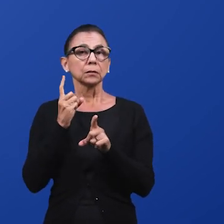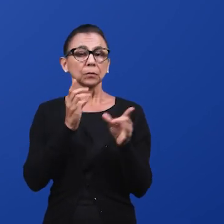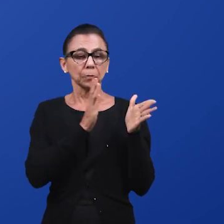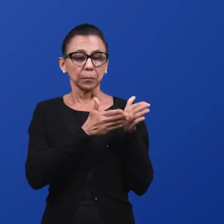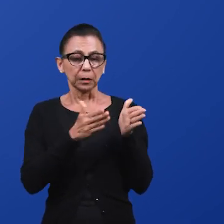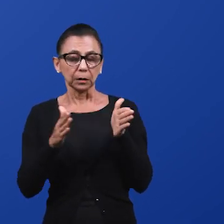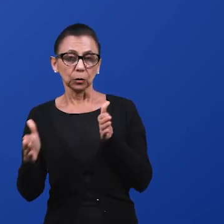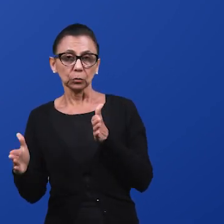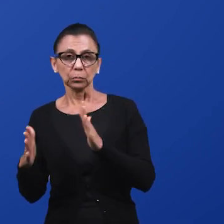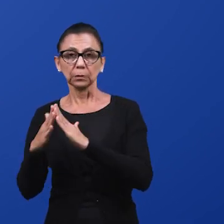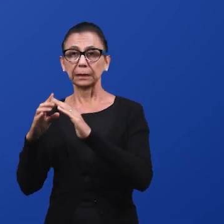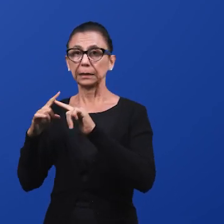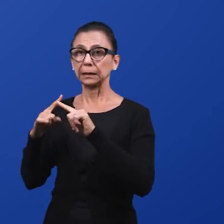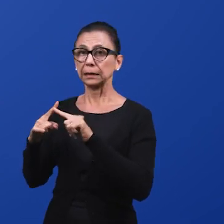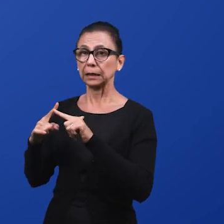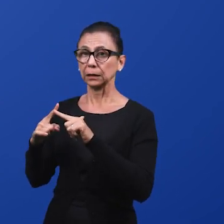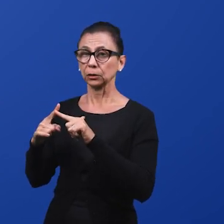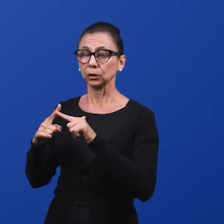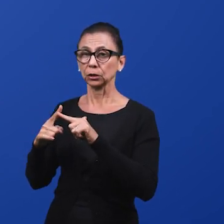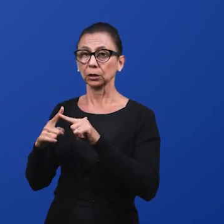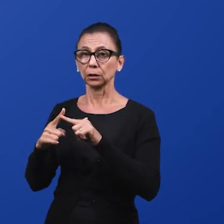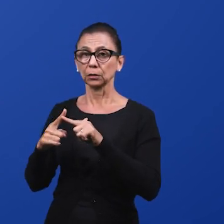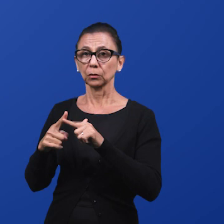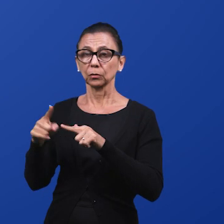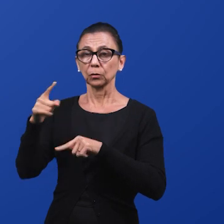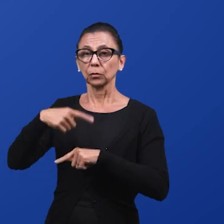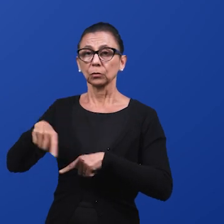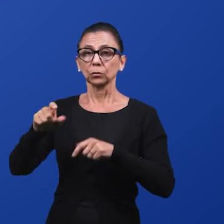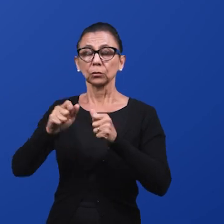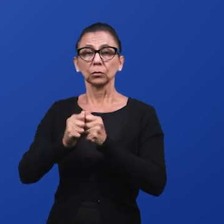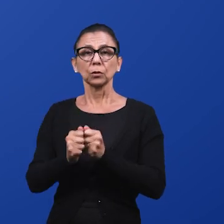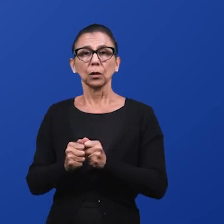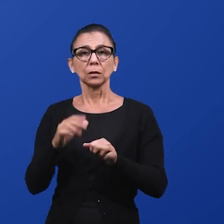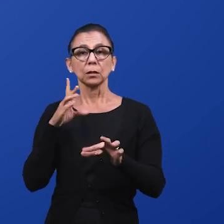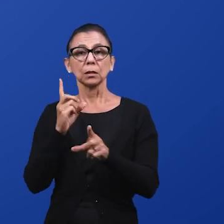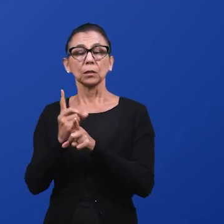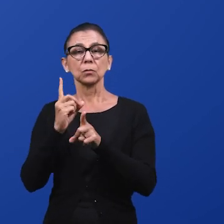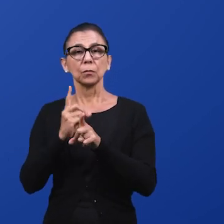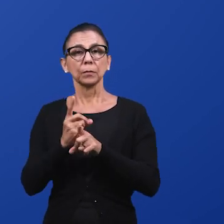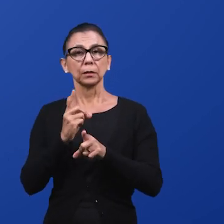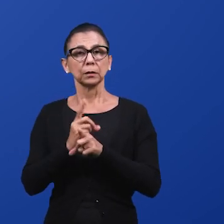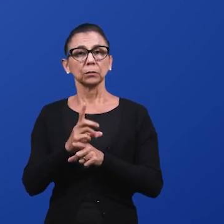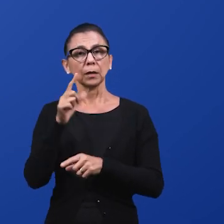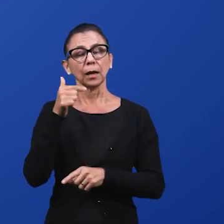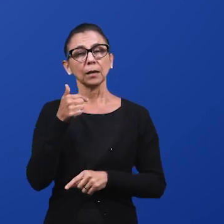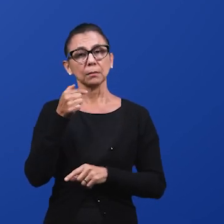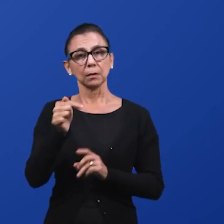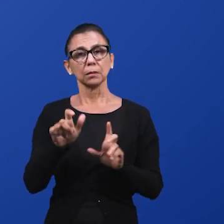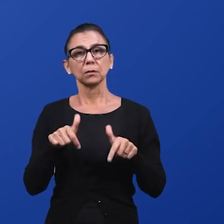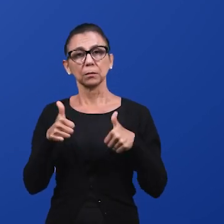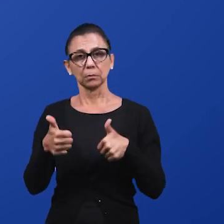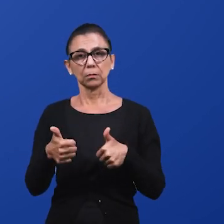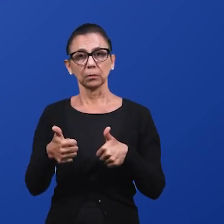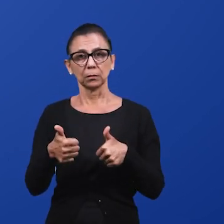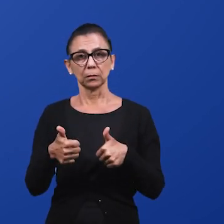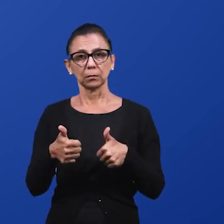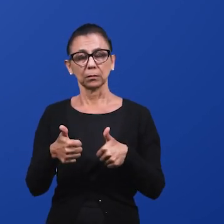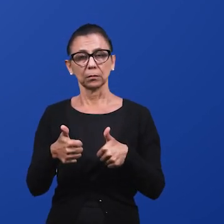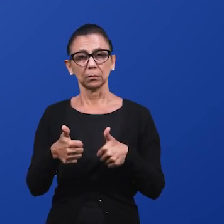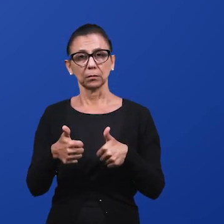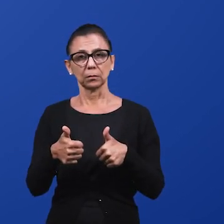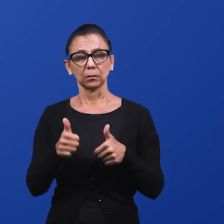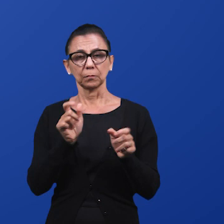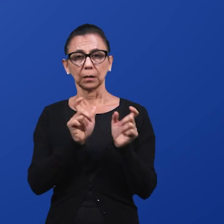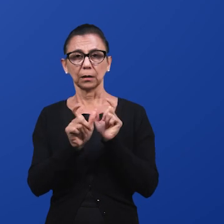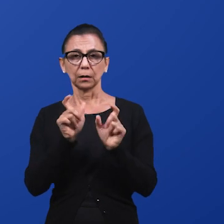indispensáveis no percurso da igreja, quando se descortina para nós as 7 parábolas que estão descritas no capítulo 13